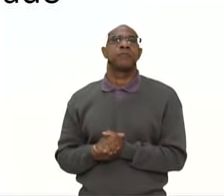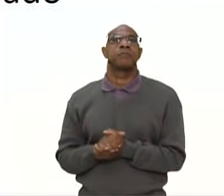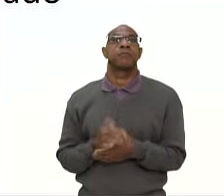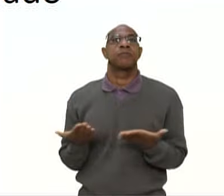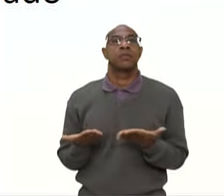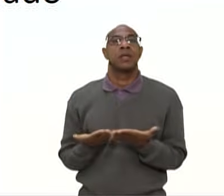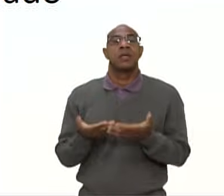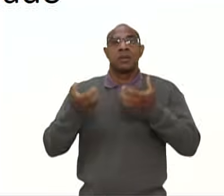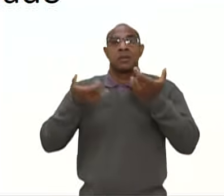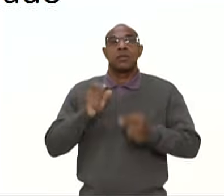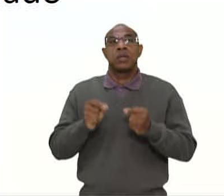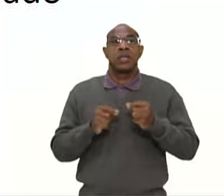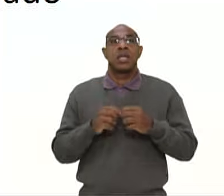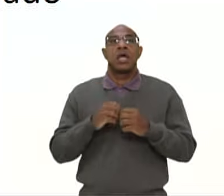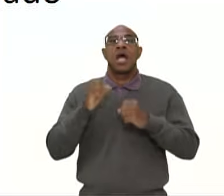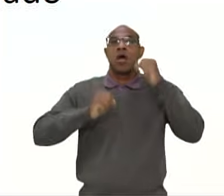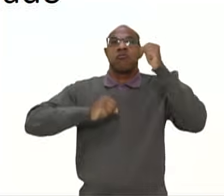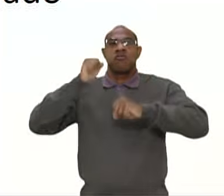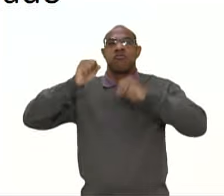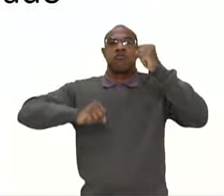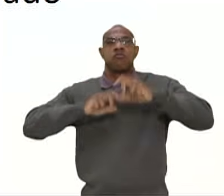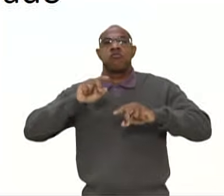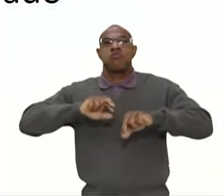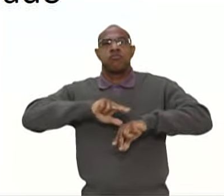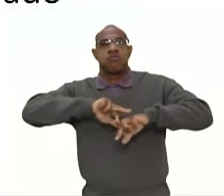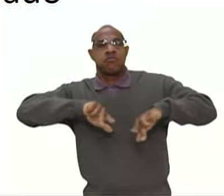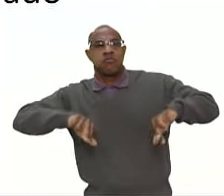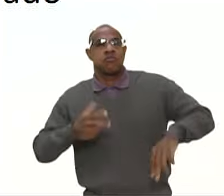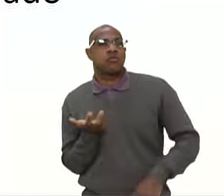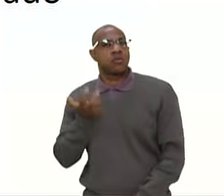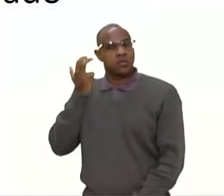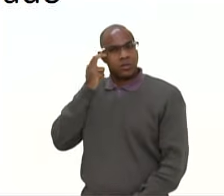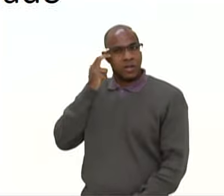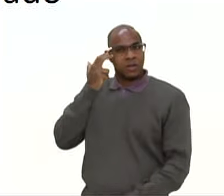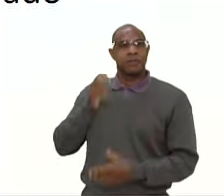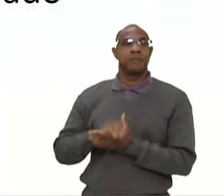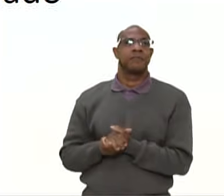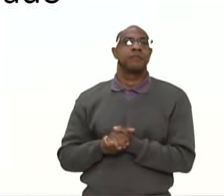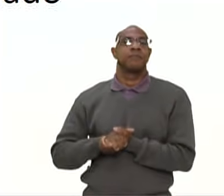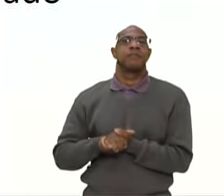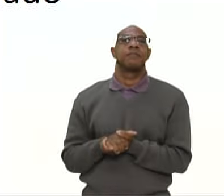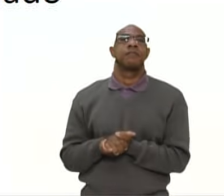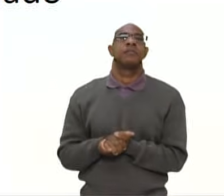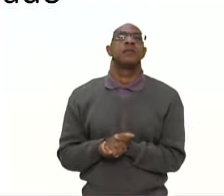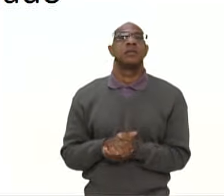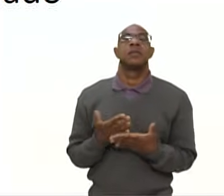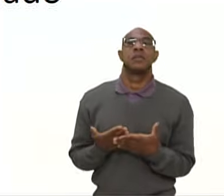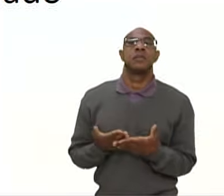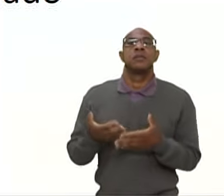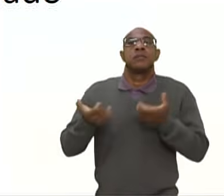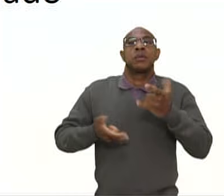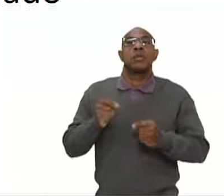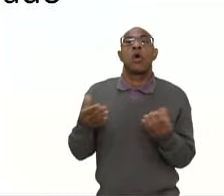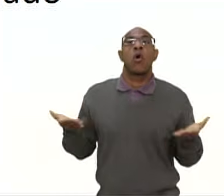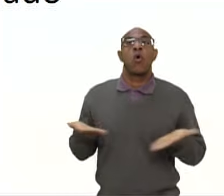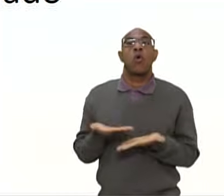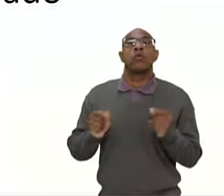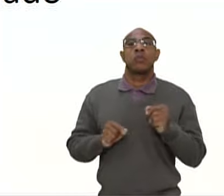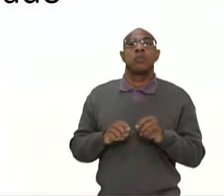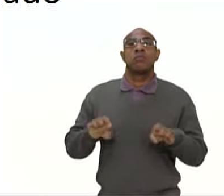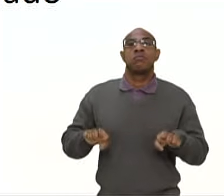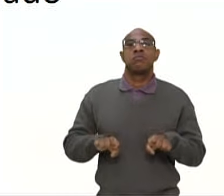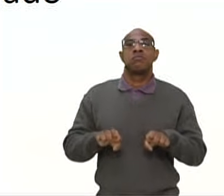Começaremos com indústria cultural. Falamos bastante, então vamos lá. Vimos que nos dias de hoje as culturas